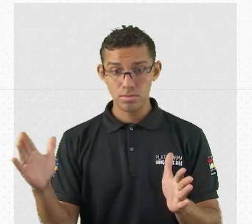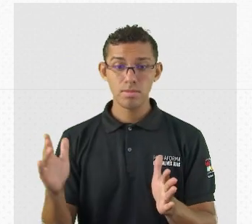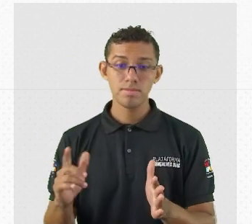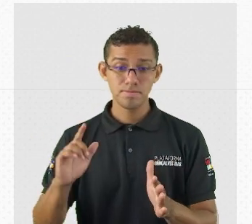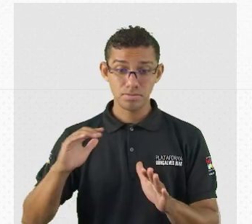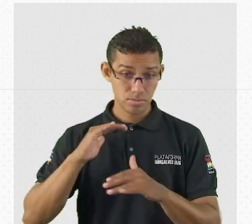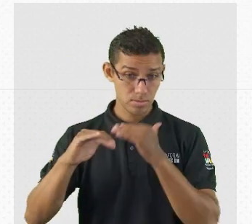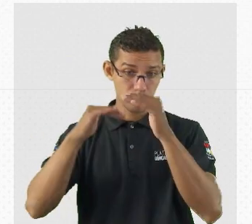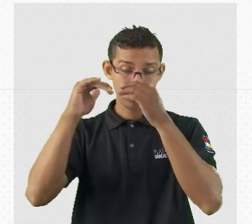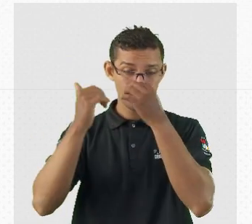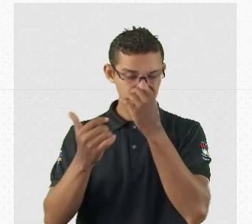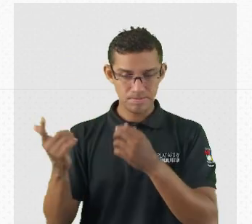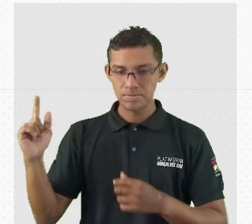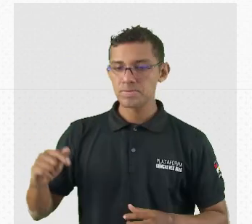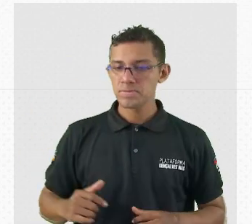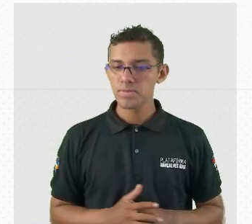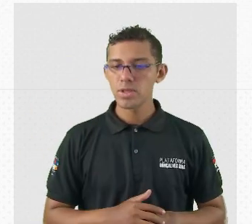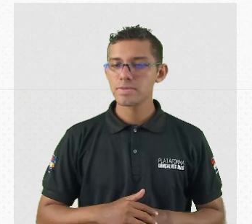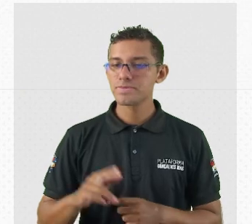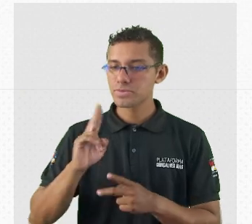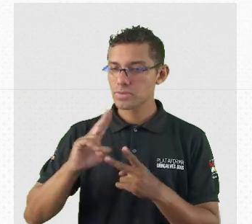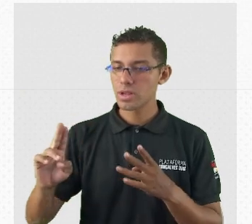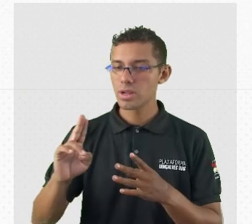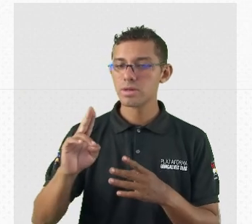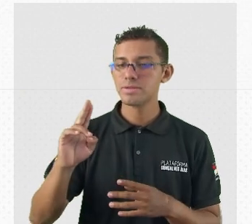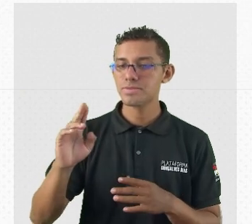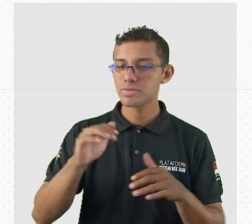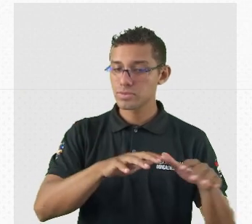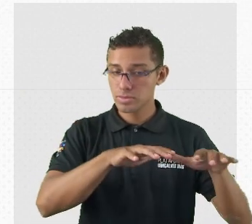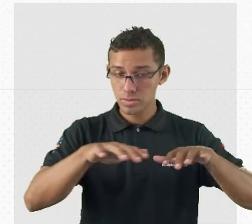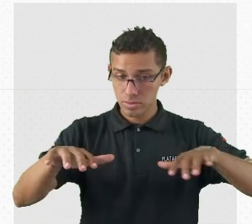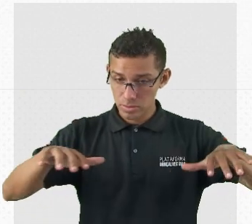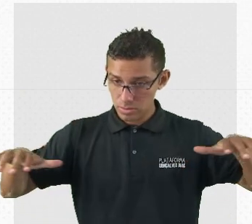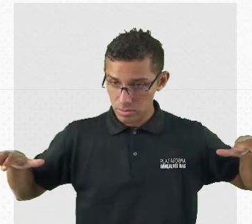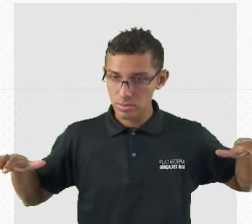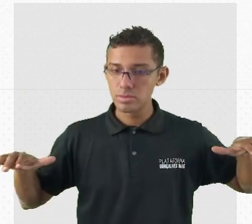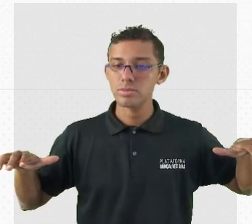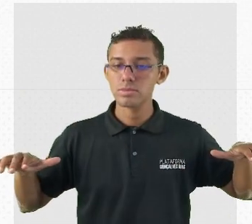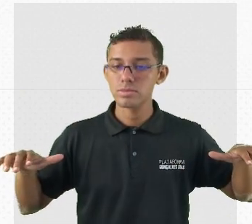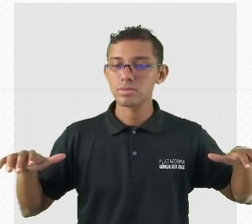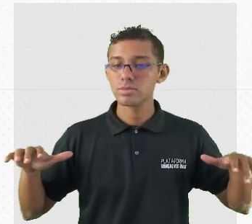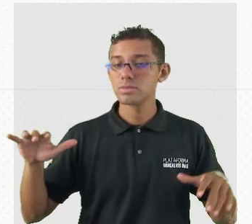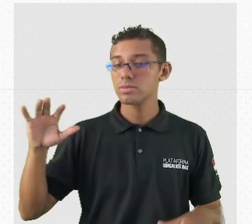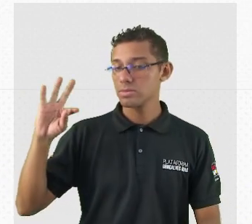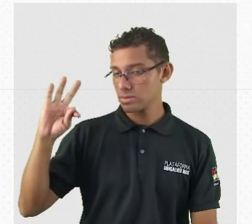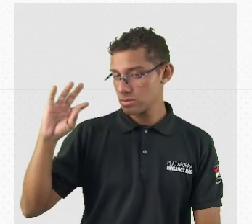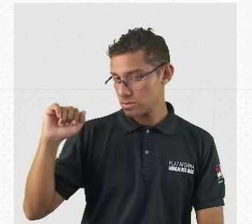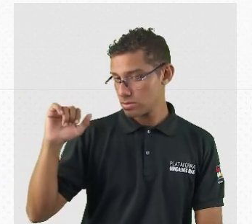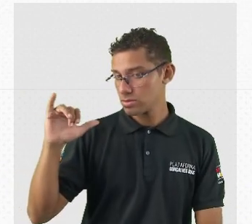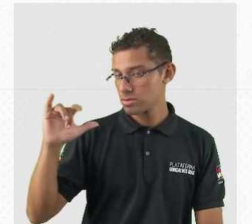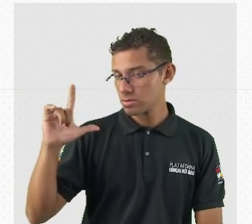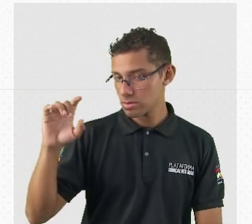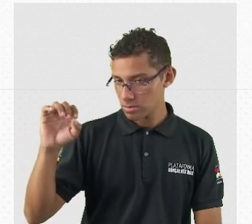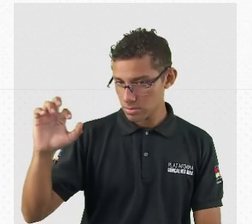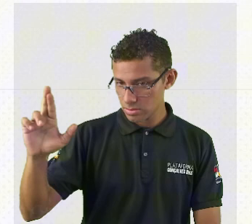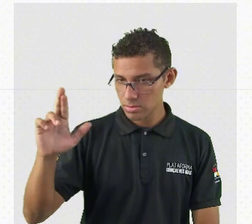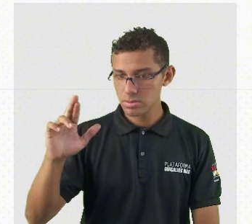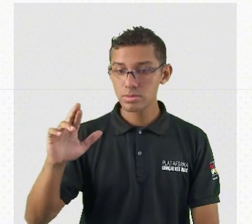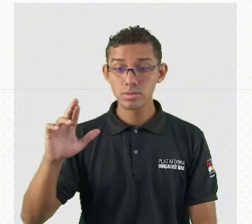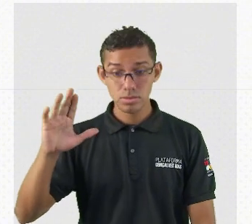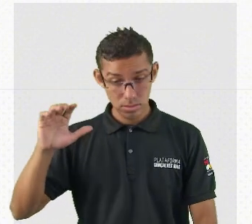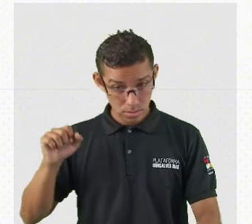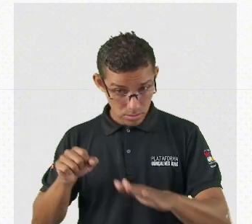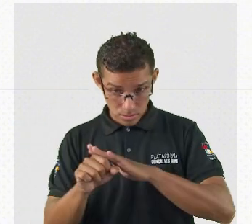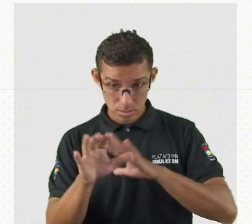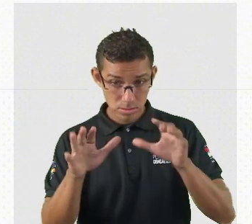pouco sobre ele, né, é o que nós chamamos de divisão científica do trabalho, que foi proposta por Frederick Taylor, tá? E foi